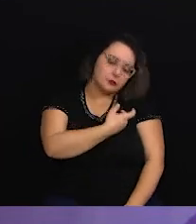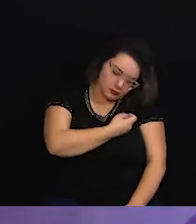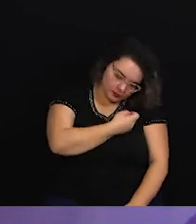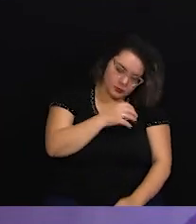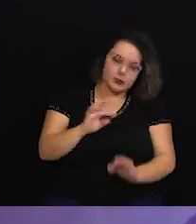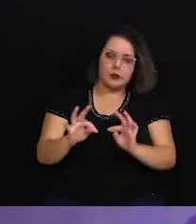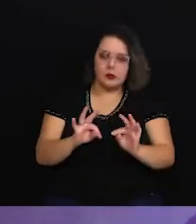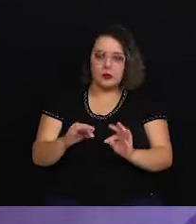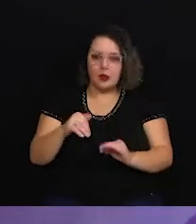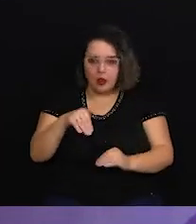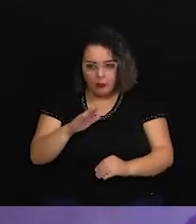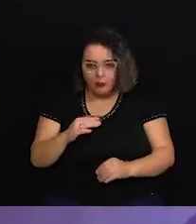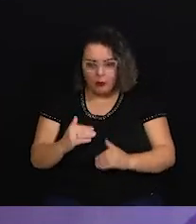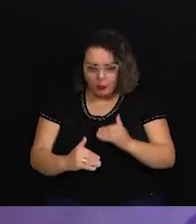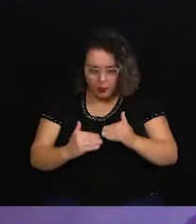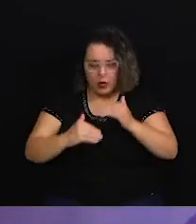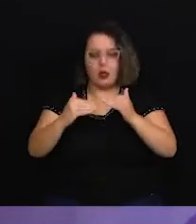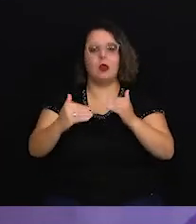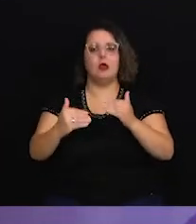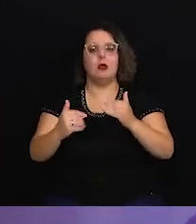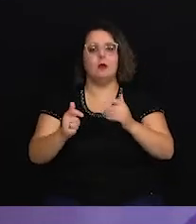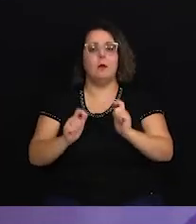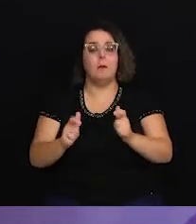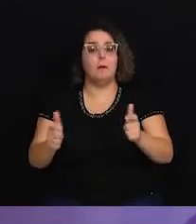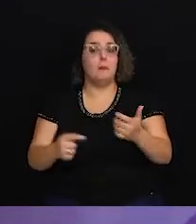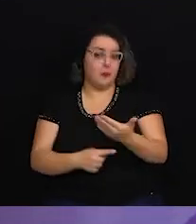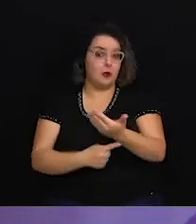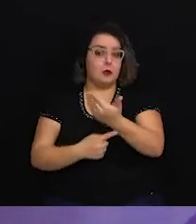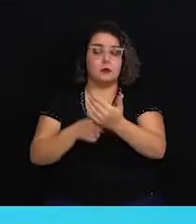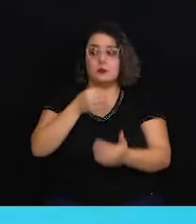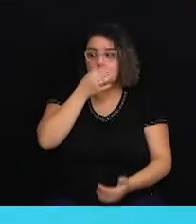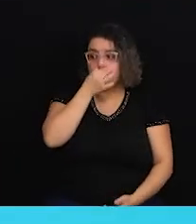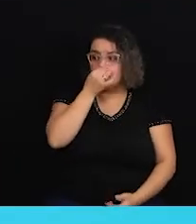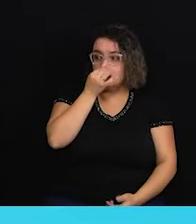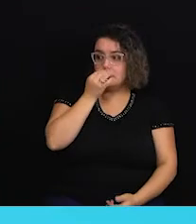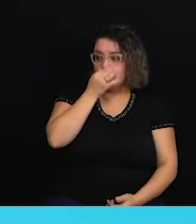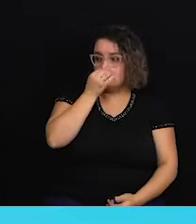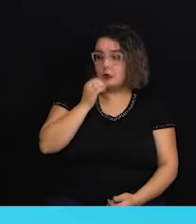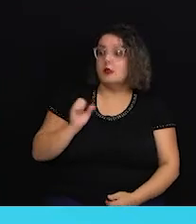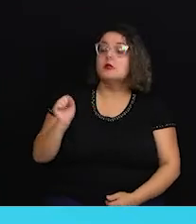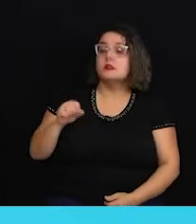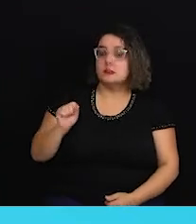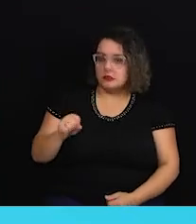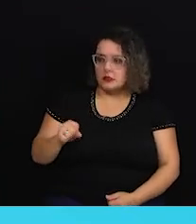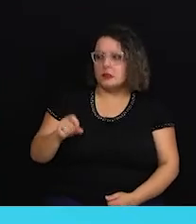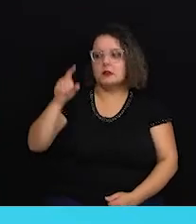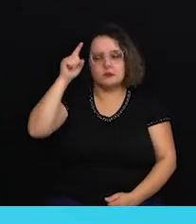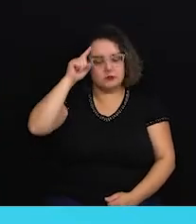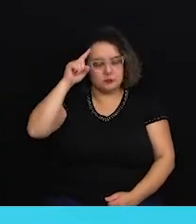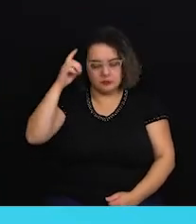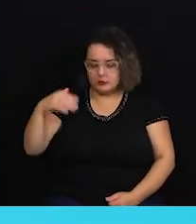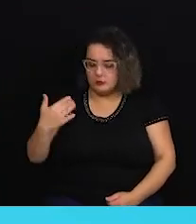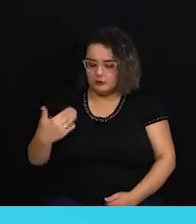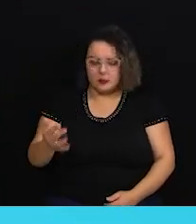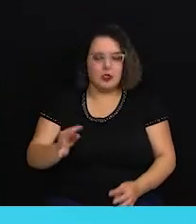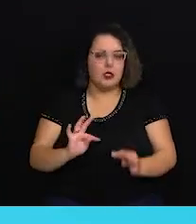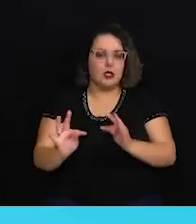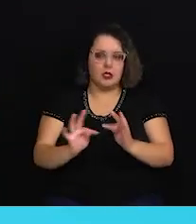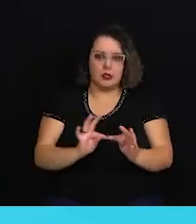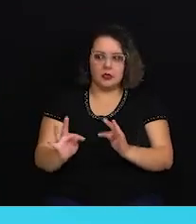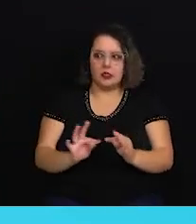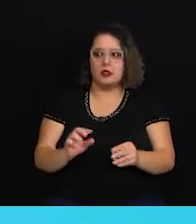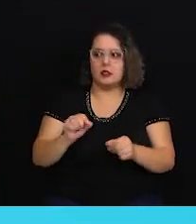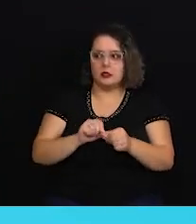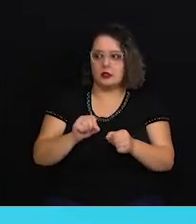técnicas estão cada vez mais evoluindo, pelo que você falou, né? Sem dúvida. Todo dia, por exemplo, a